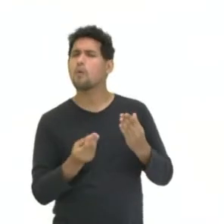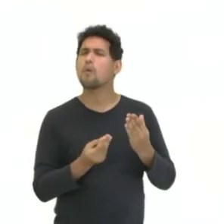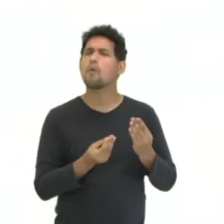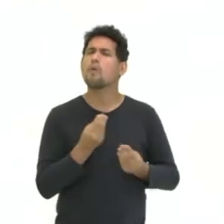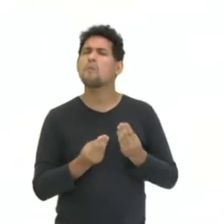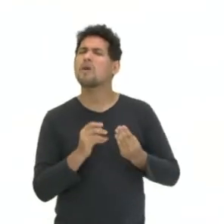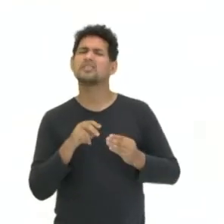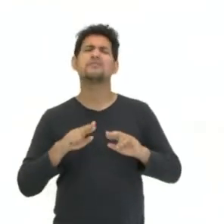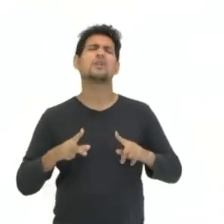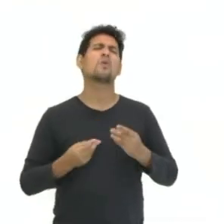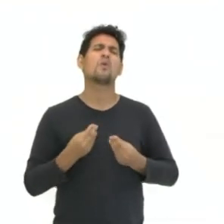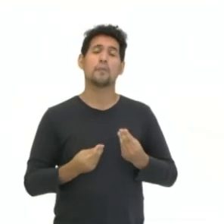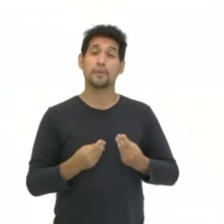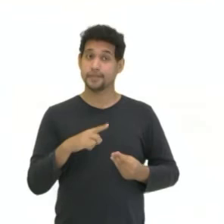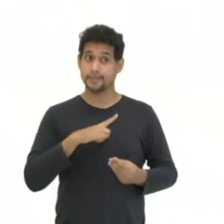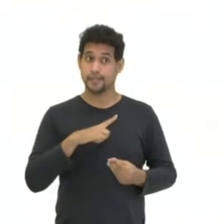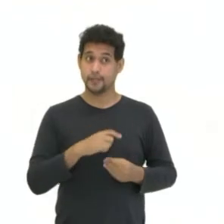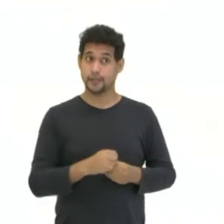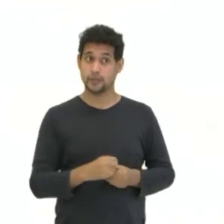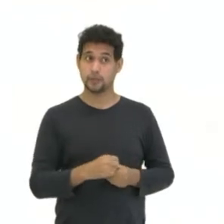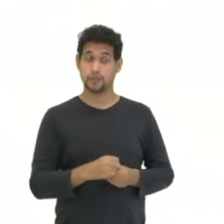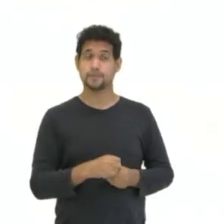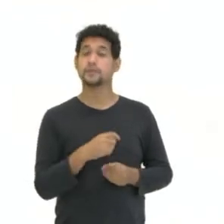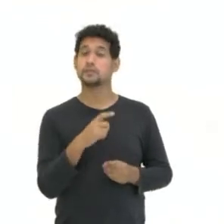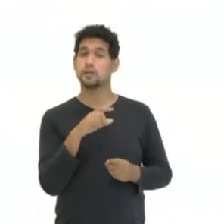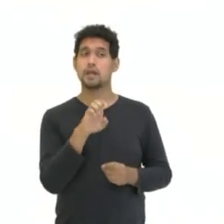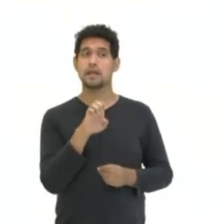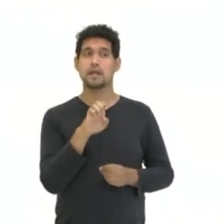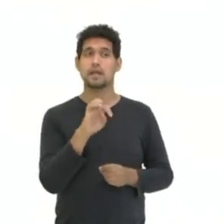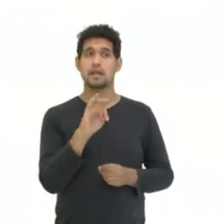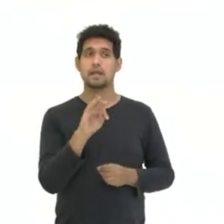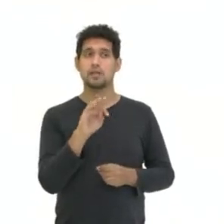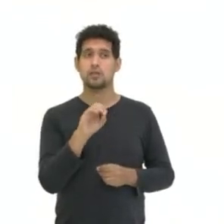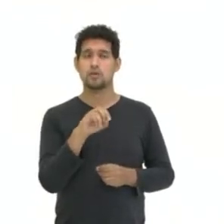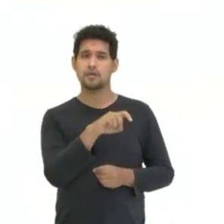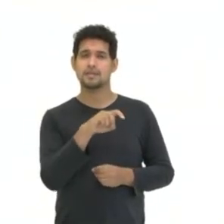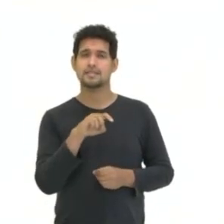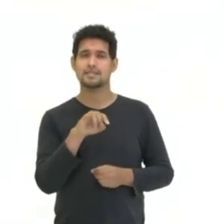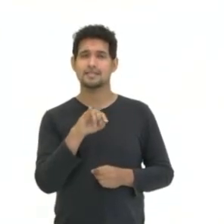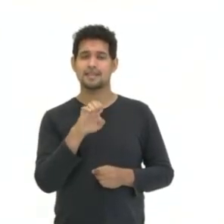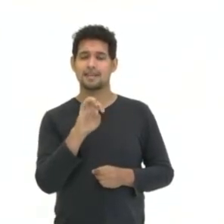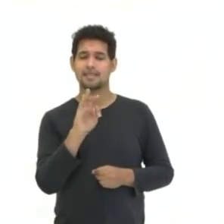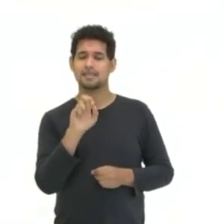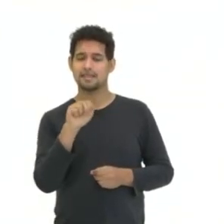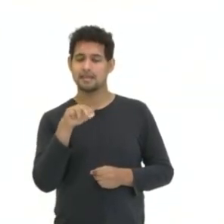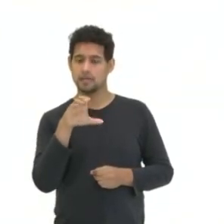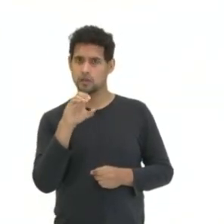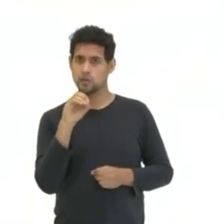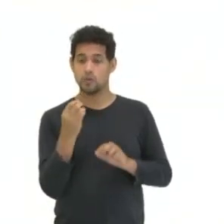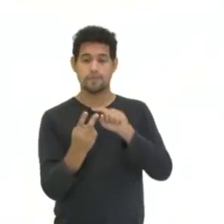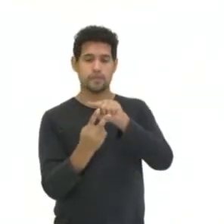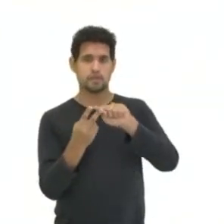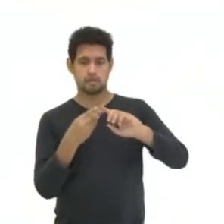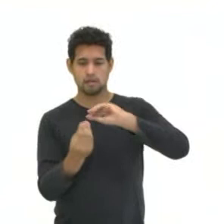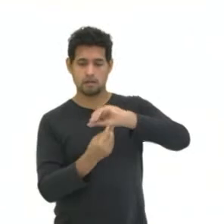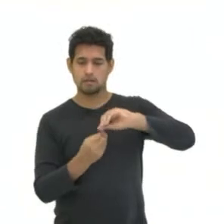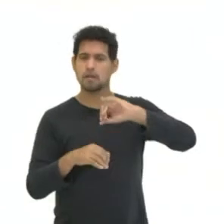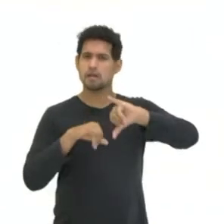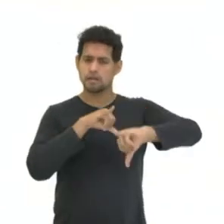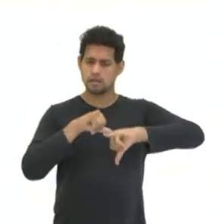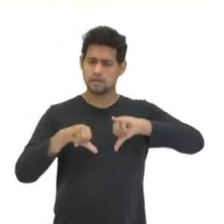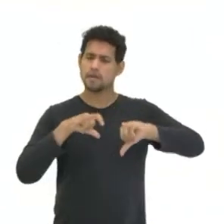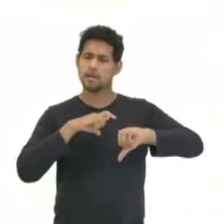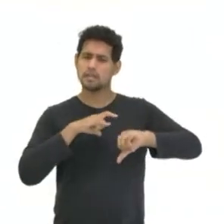nós temos o 1-butanol e aqui nós temos o etoxietano. Duas substâncias químicas que têm a